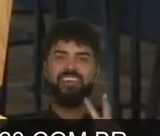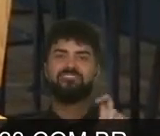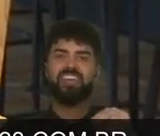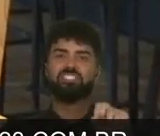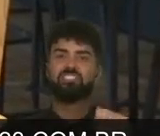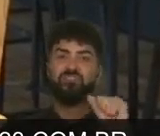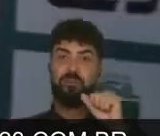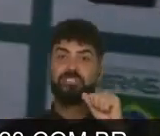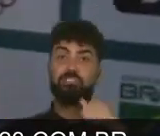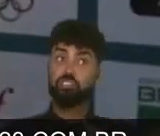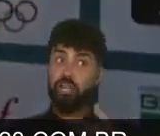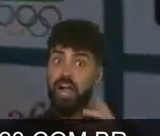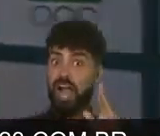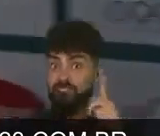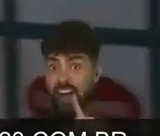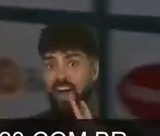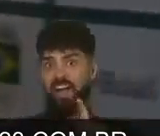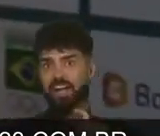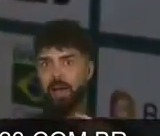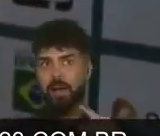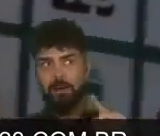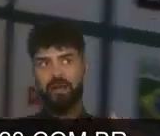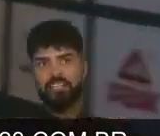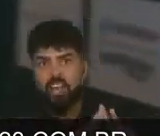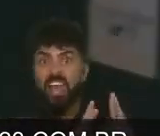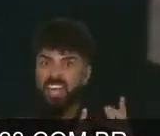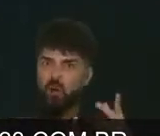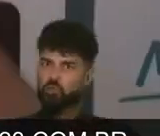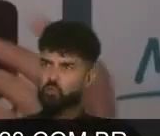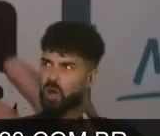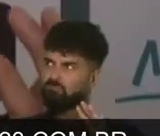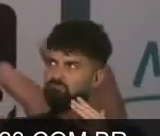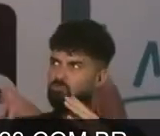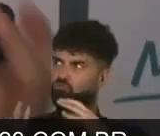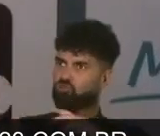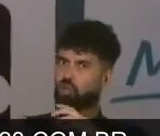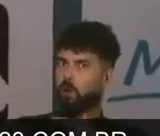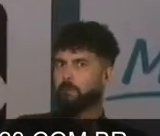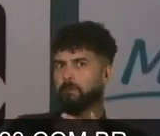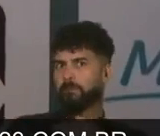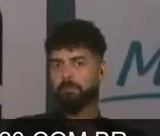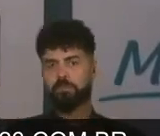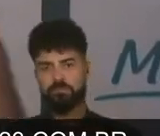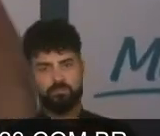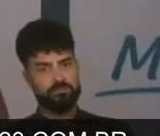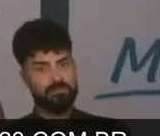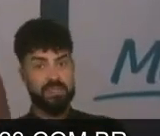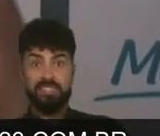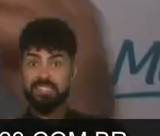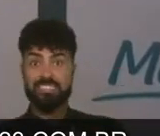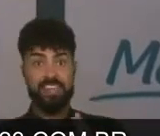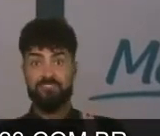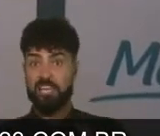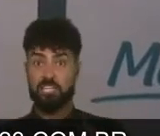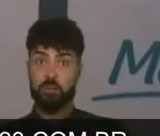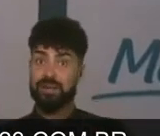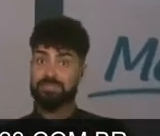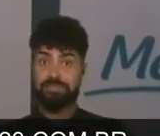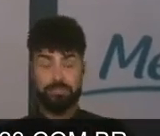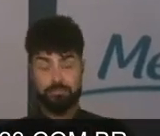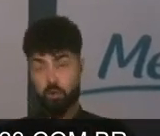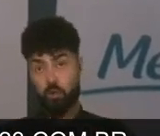e quer seguir conquistando espaço em nível Mundial terceiro Olimpíadas então a gente pretende estar aí numa posição cada vez melhor